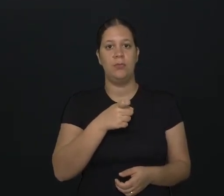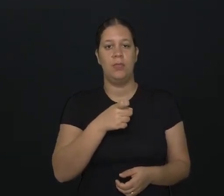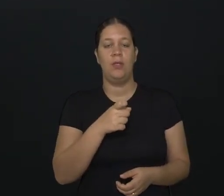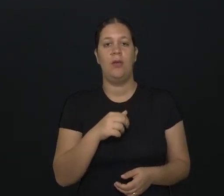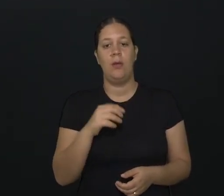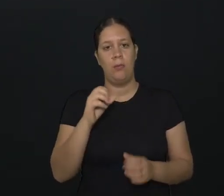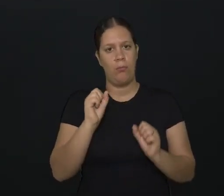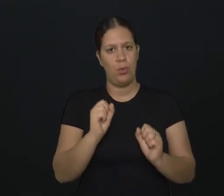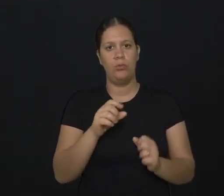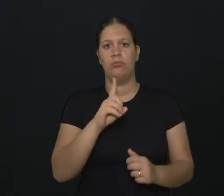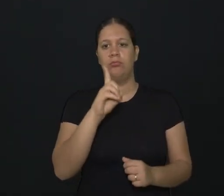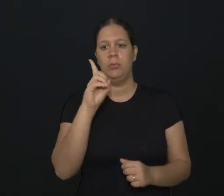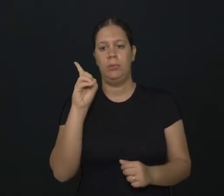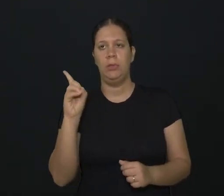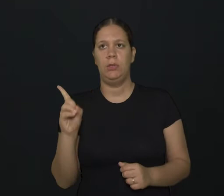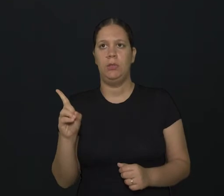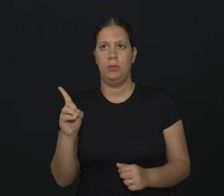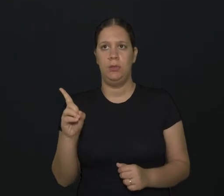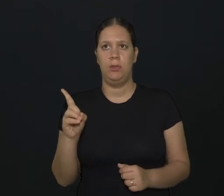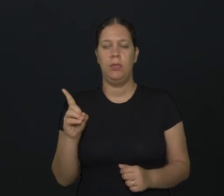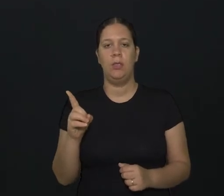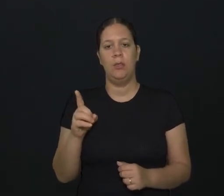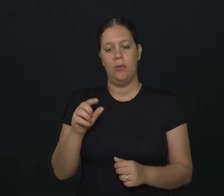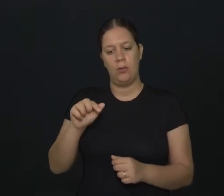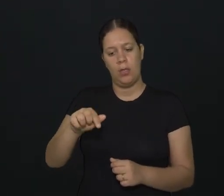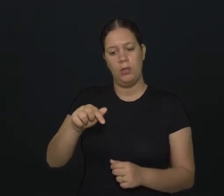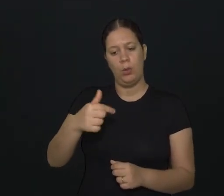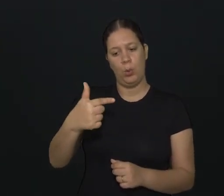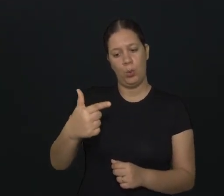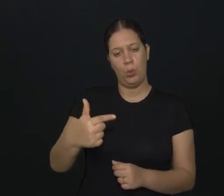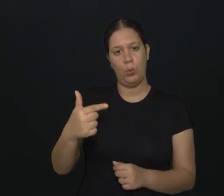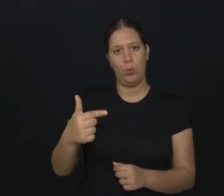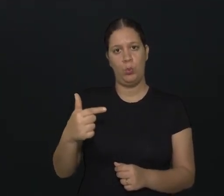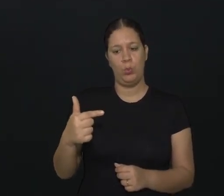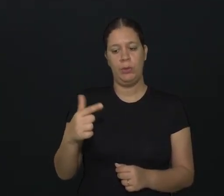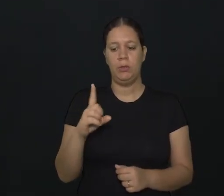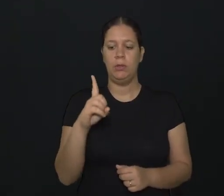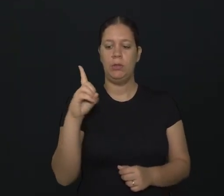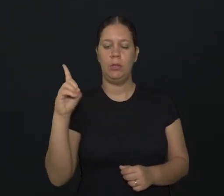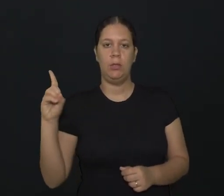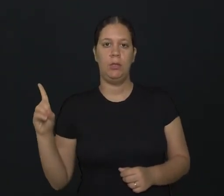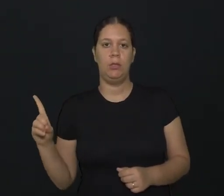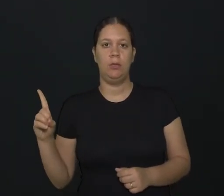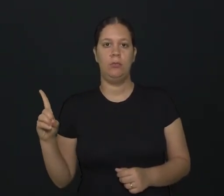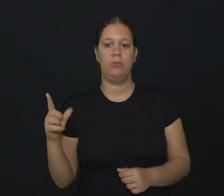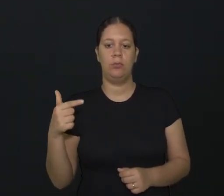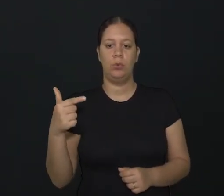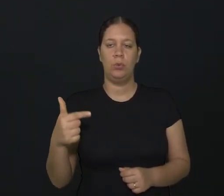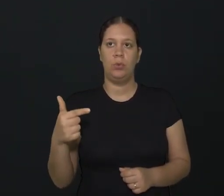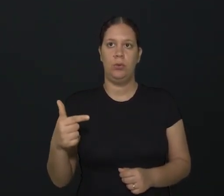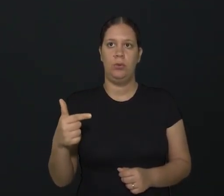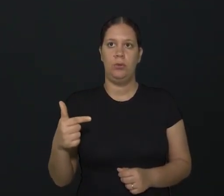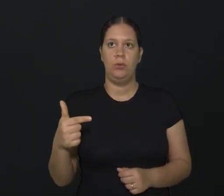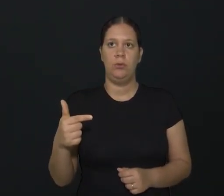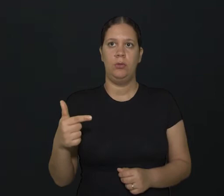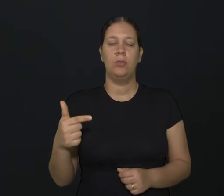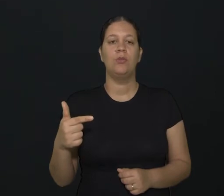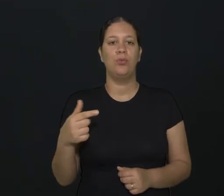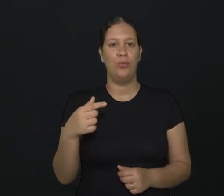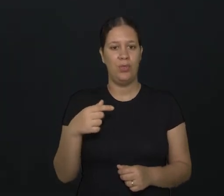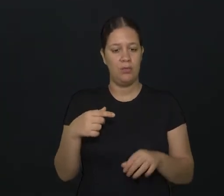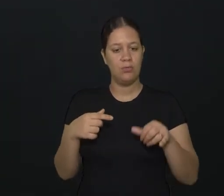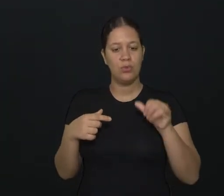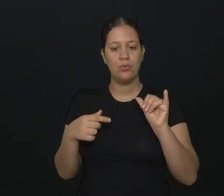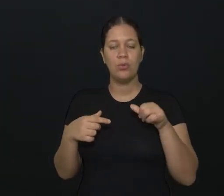casas para a direita. 1, 2. Fica aqui parado por enquanto. Agora vamos analisar o valor do y. O y é